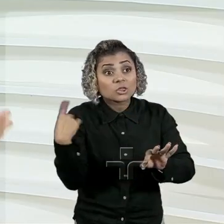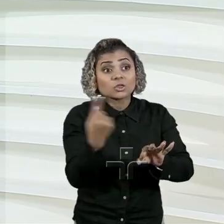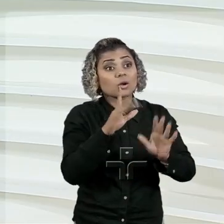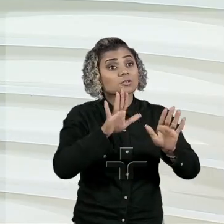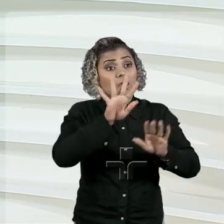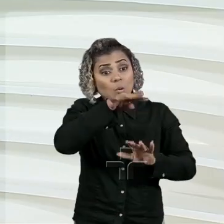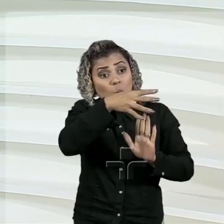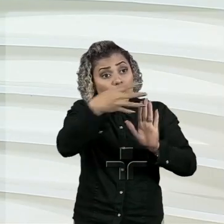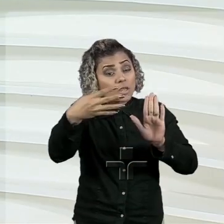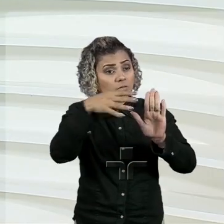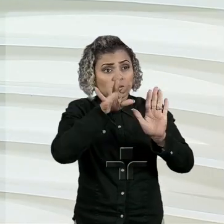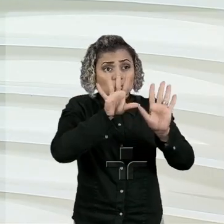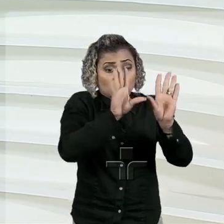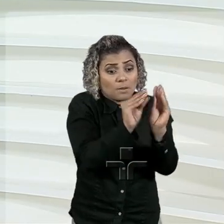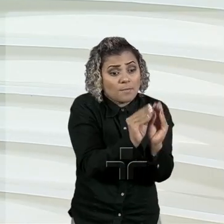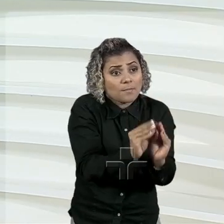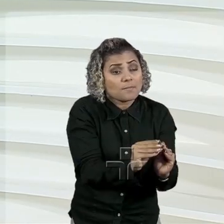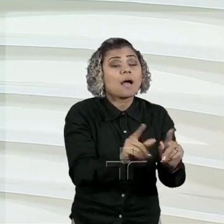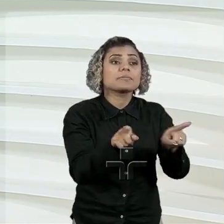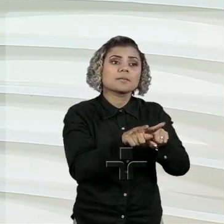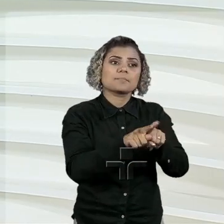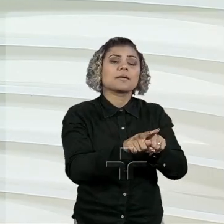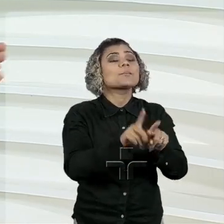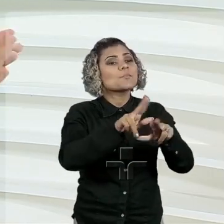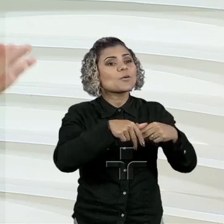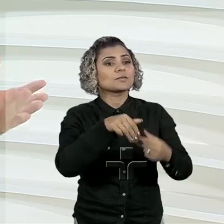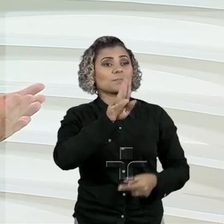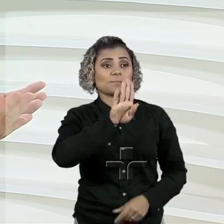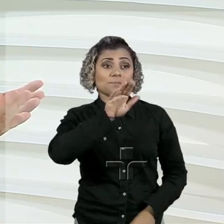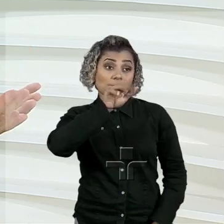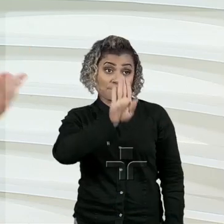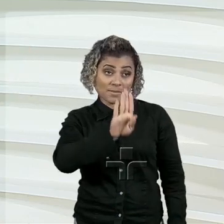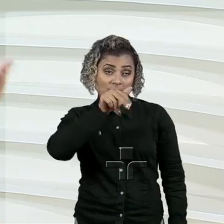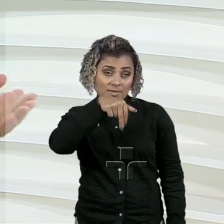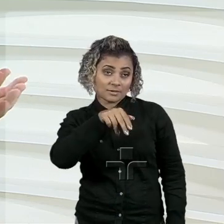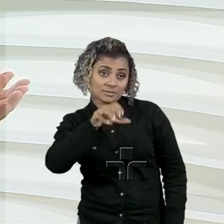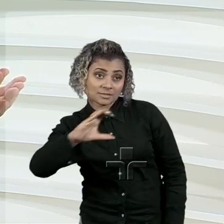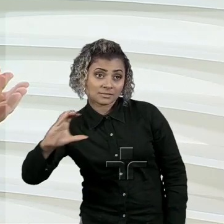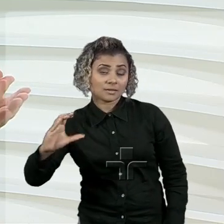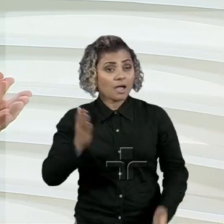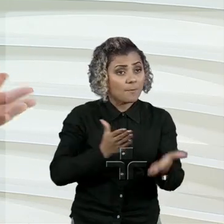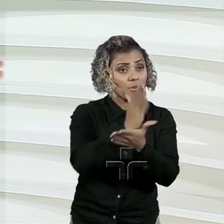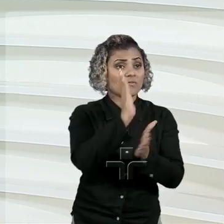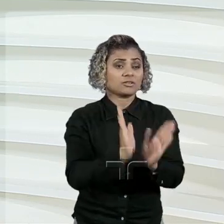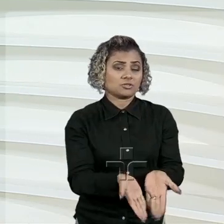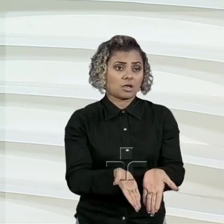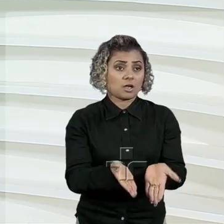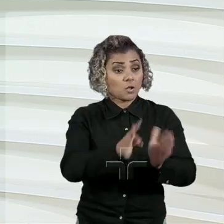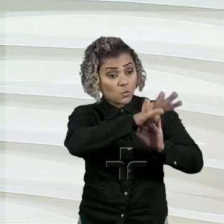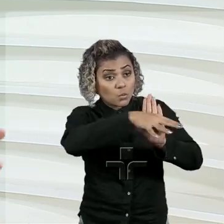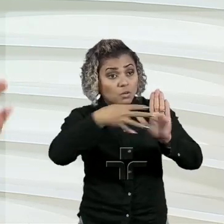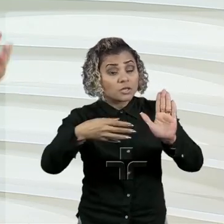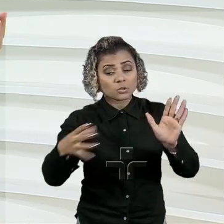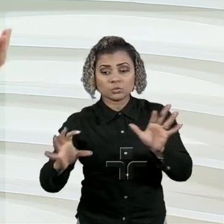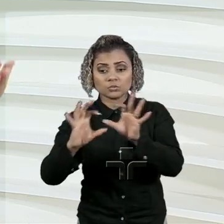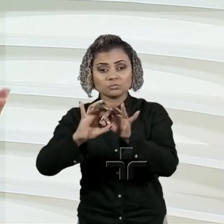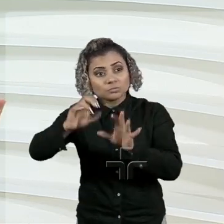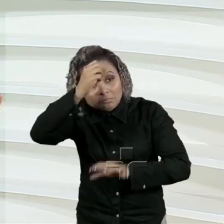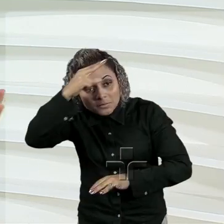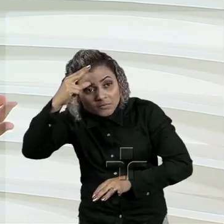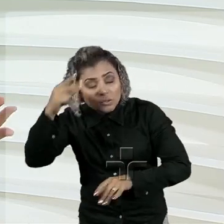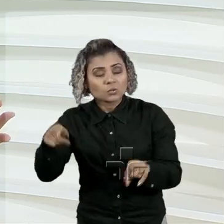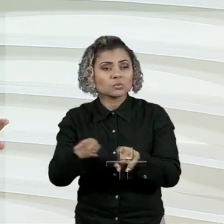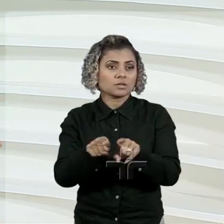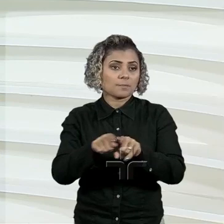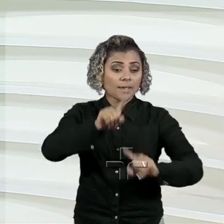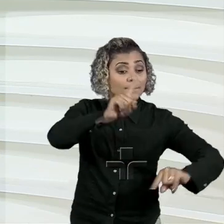currículo a partir de uma base nacional que foi recentemente aprovada. Construir o nosso currículo junto com os municípios e construir